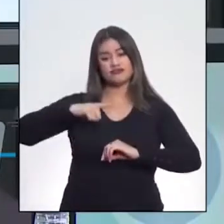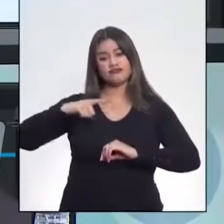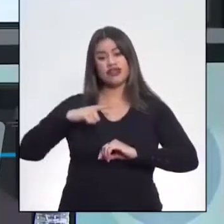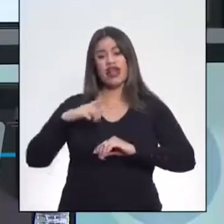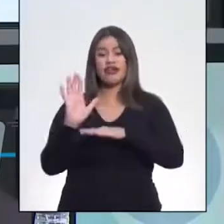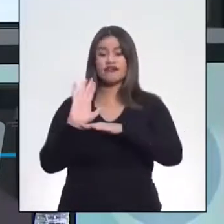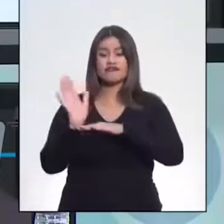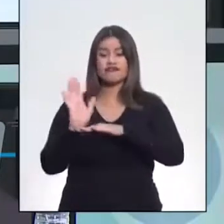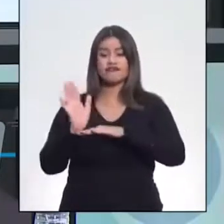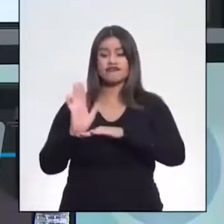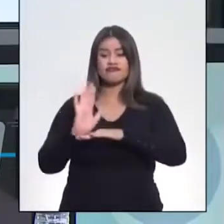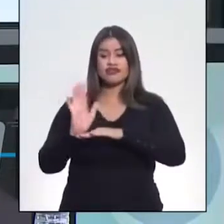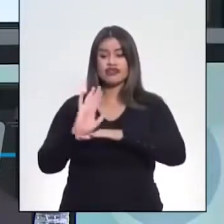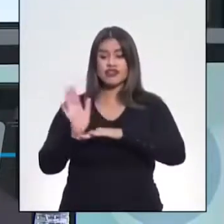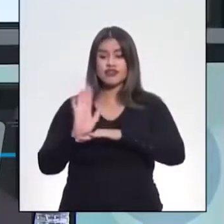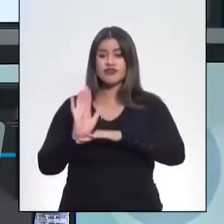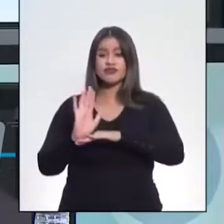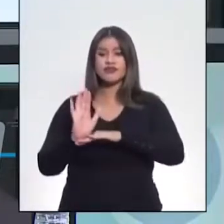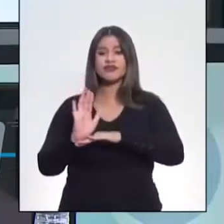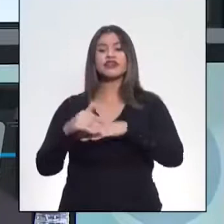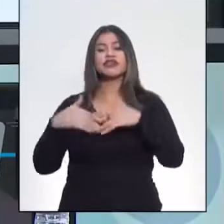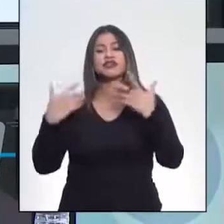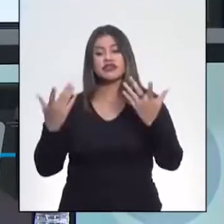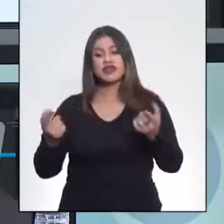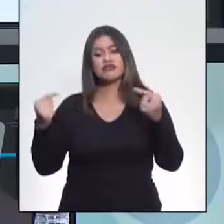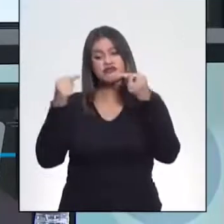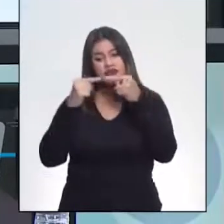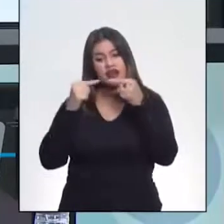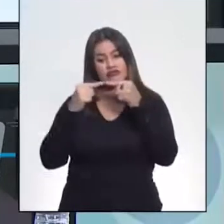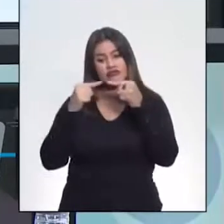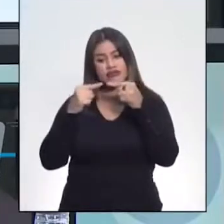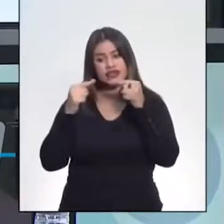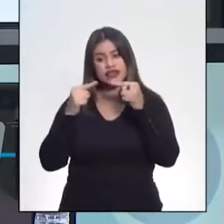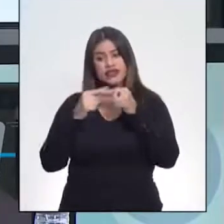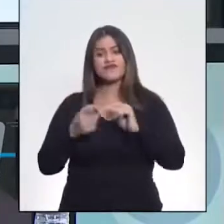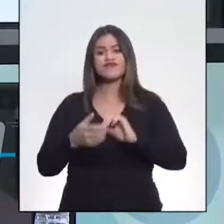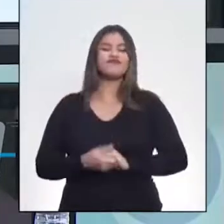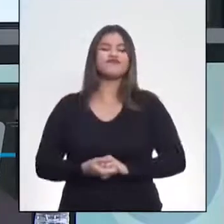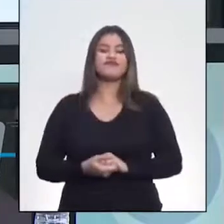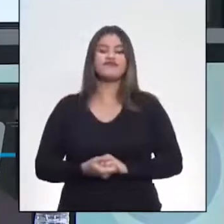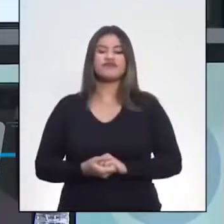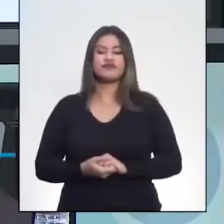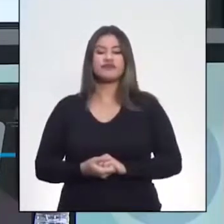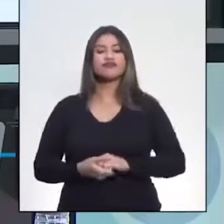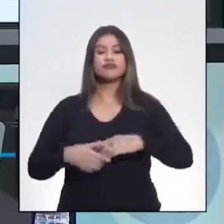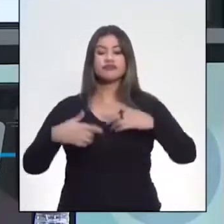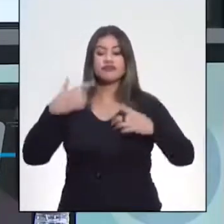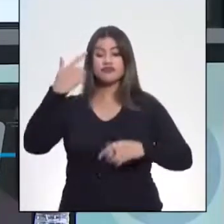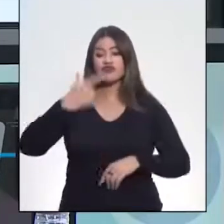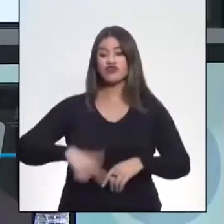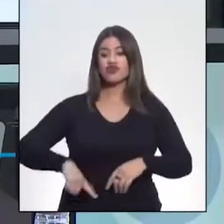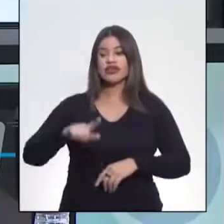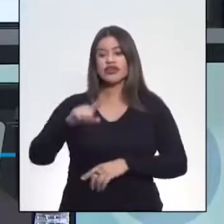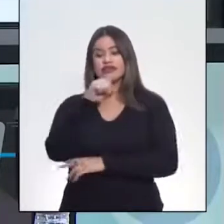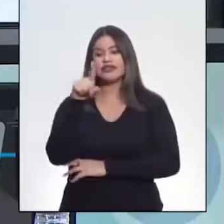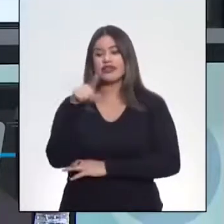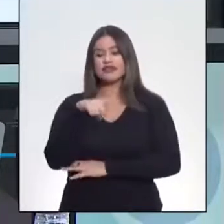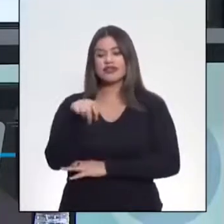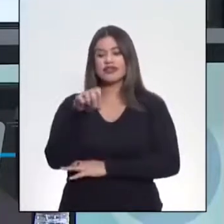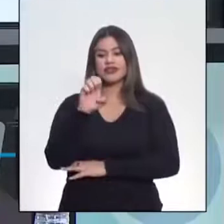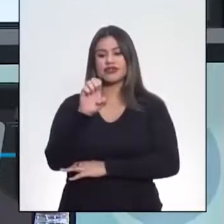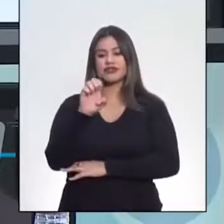cinema então vocês vão ter várias histórias falando dos Deus agora que você já entender Olha a questão Religiosa